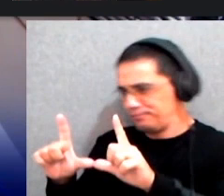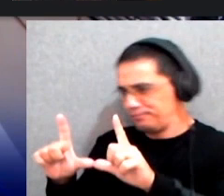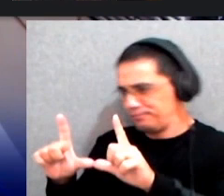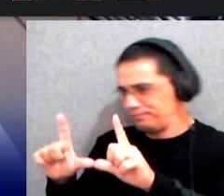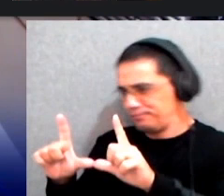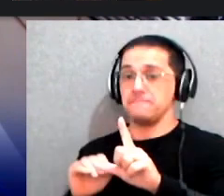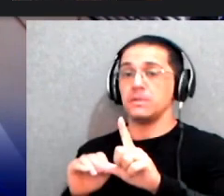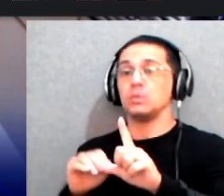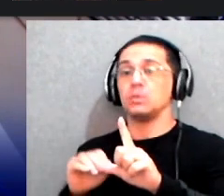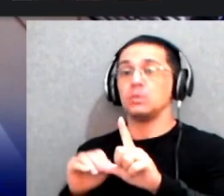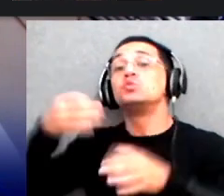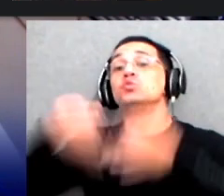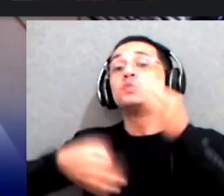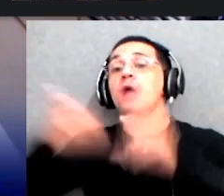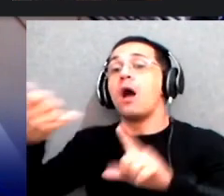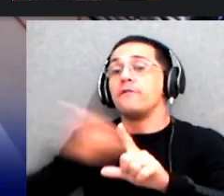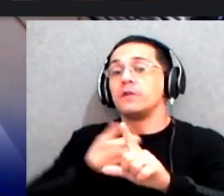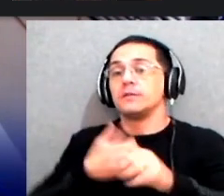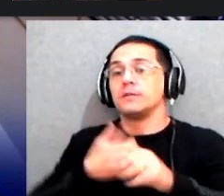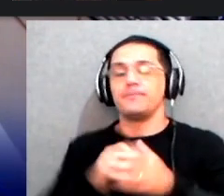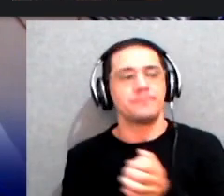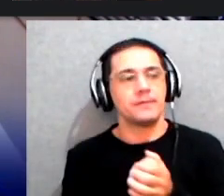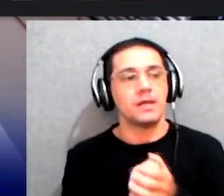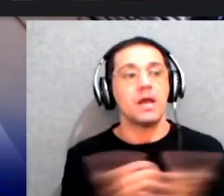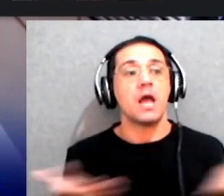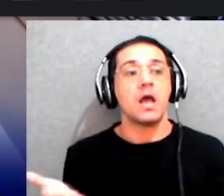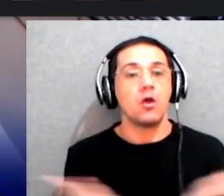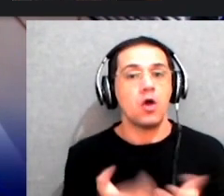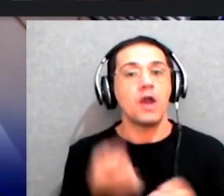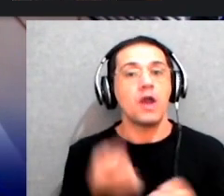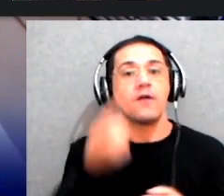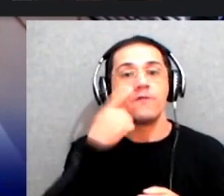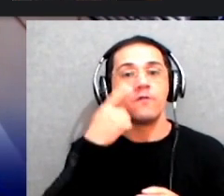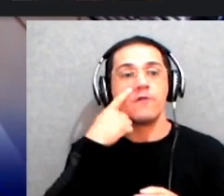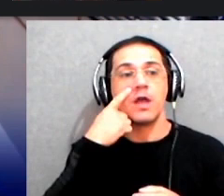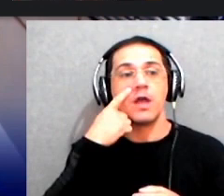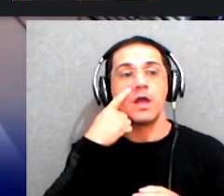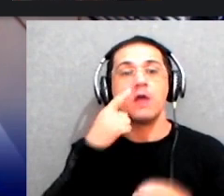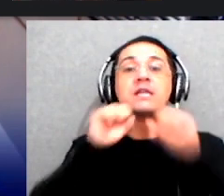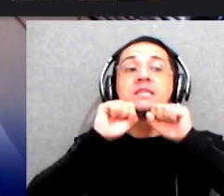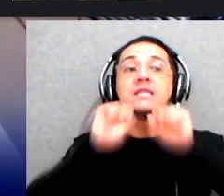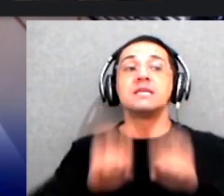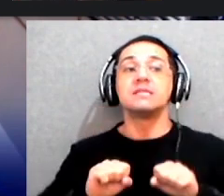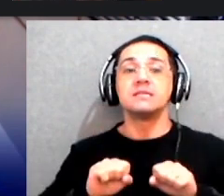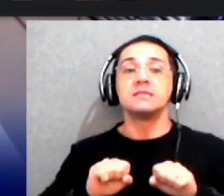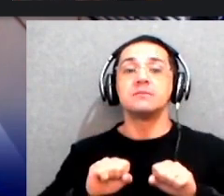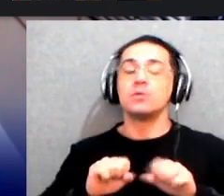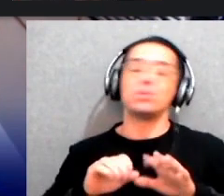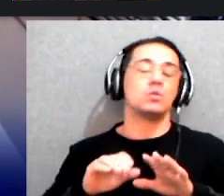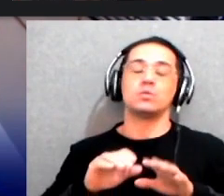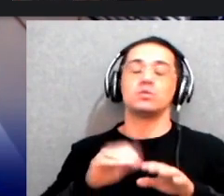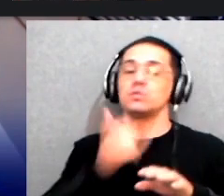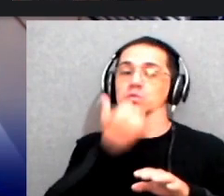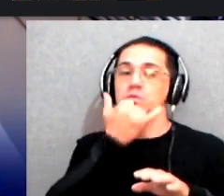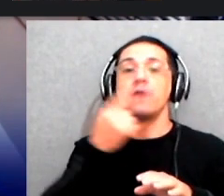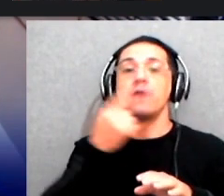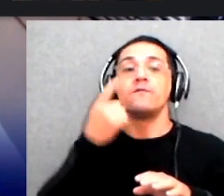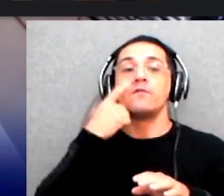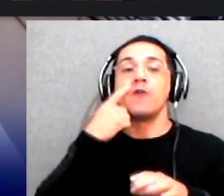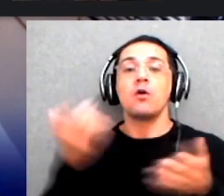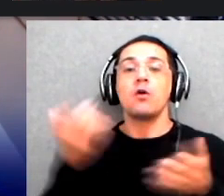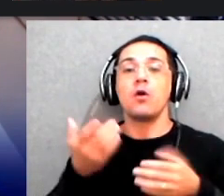diz: bom, agora nós vamos ouvir um delator que está em casa, num outro estado, e vai falar